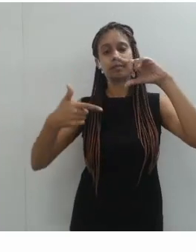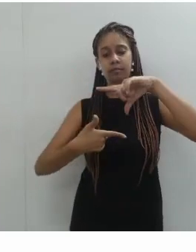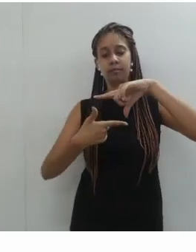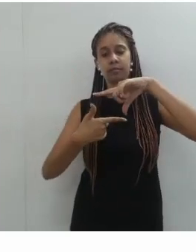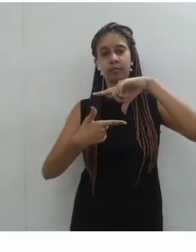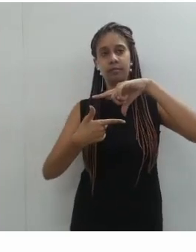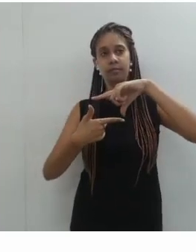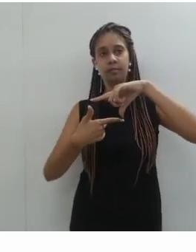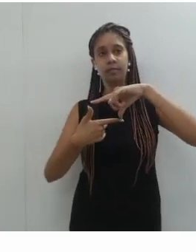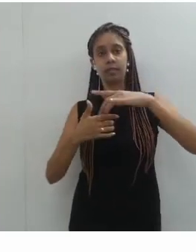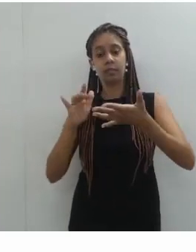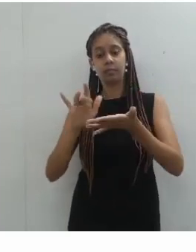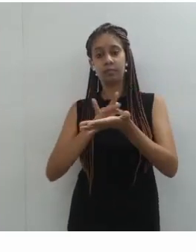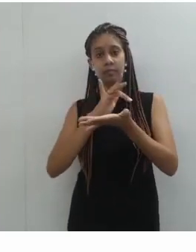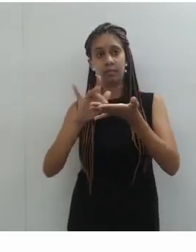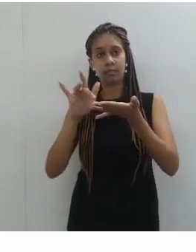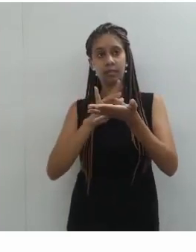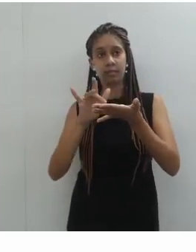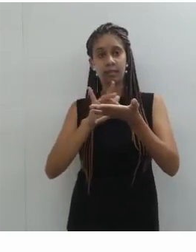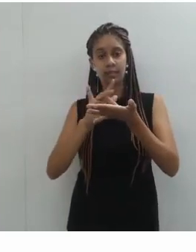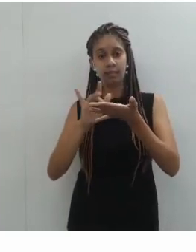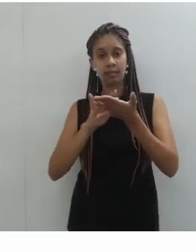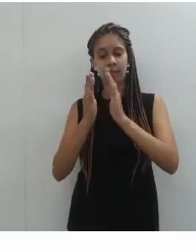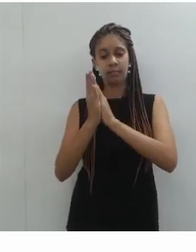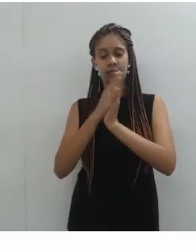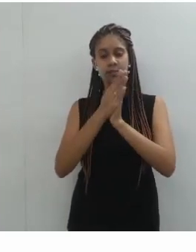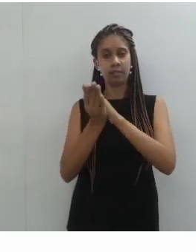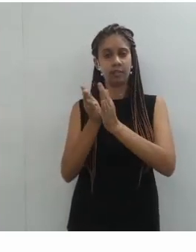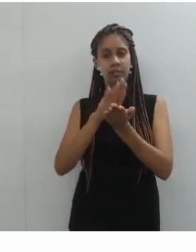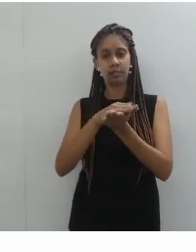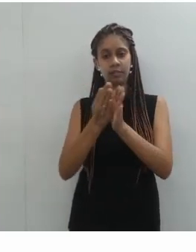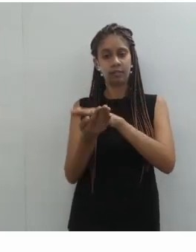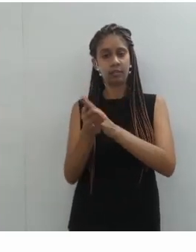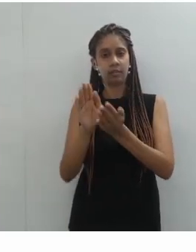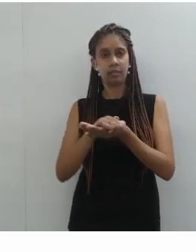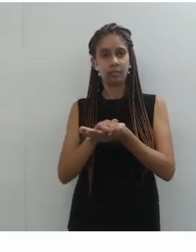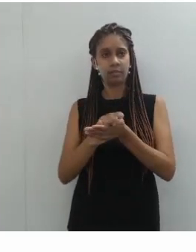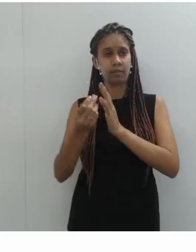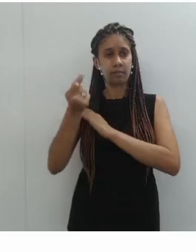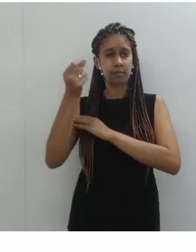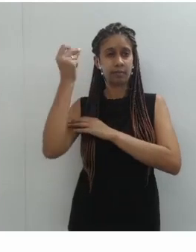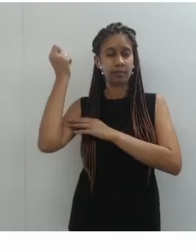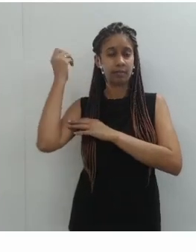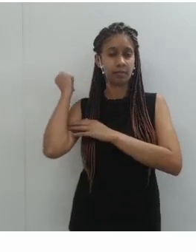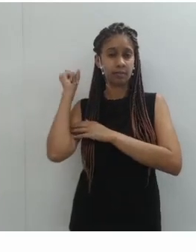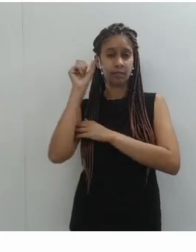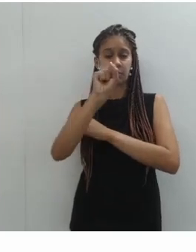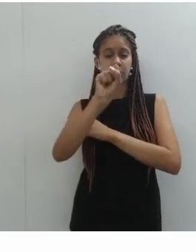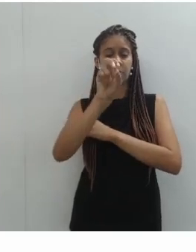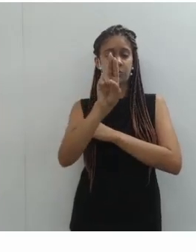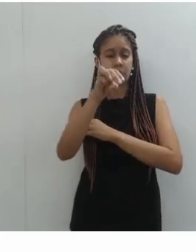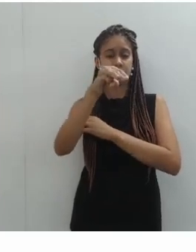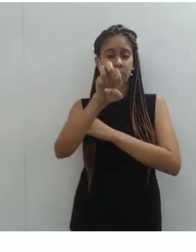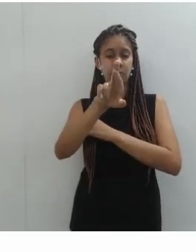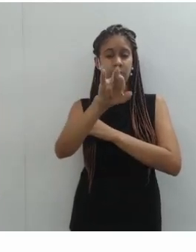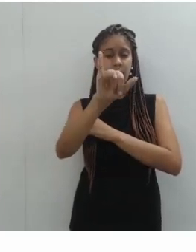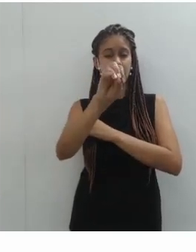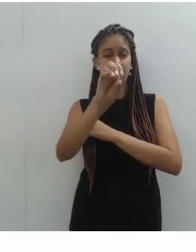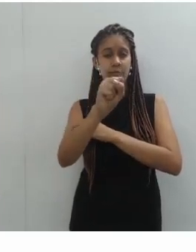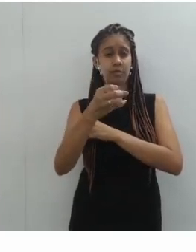de argila com escrita cuneiforme, lá da época dos sumérios, lá da